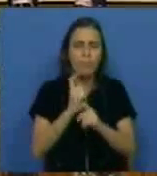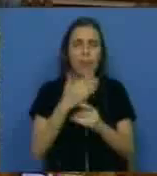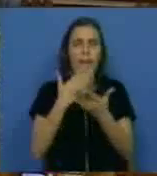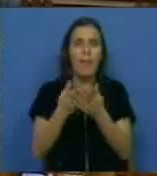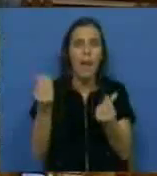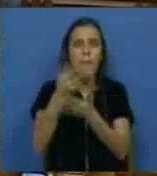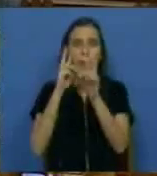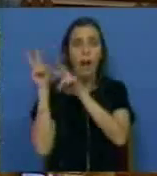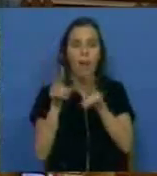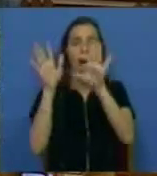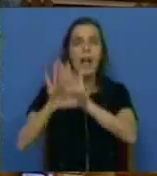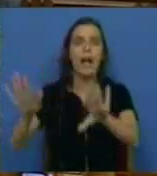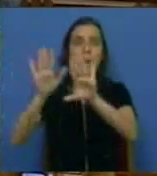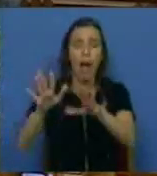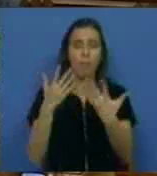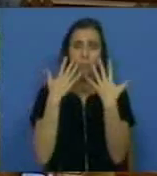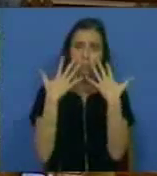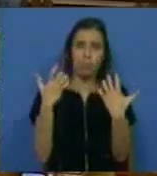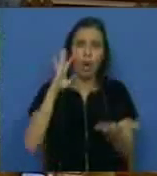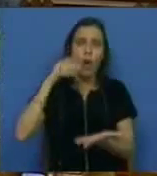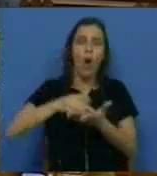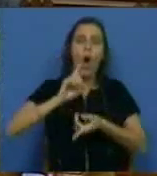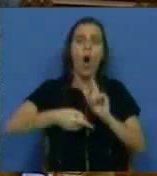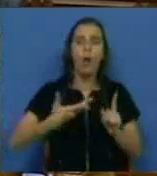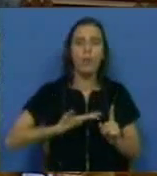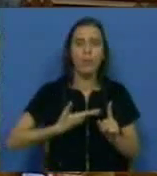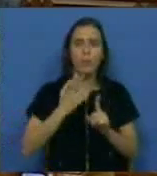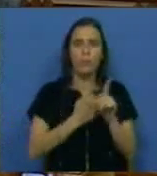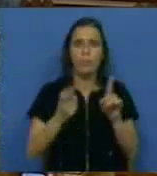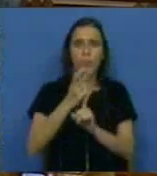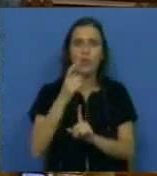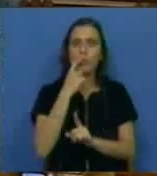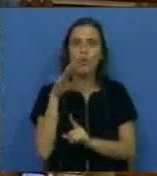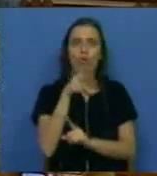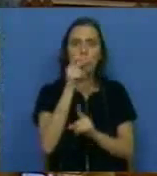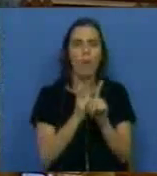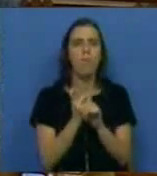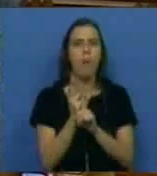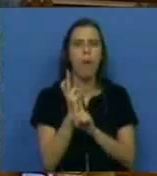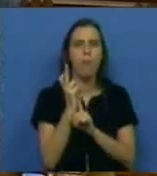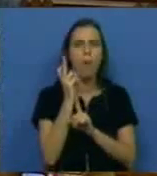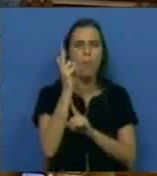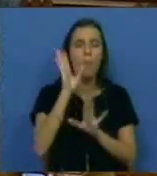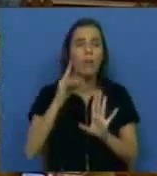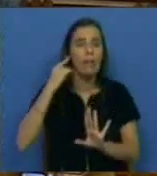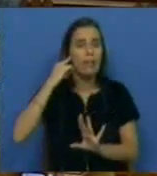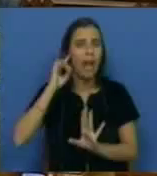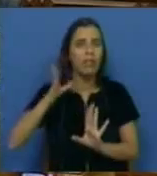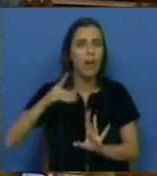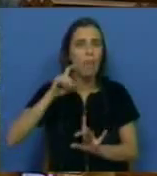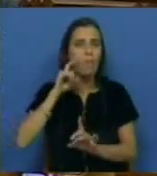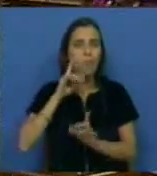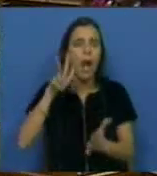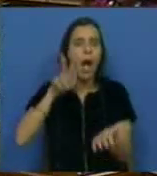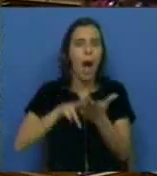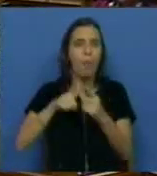os mercados. E o resultado está à vista. Os juros da dívida soberana não param de subir, já depois de assegurada